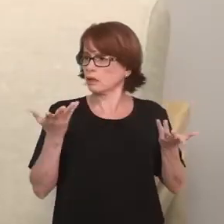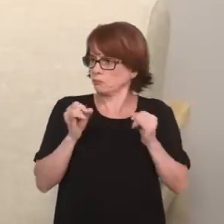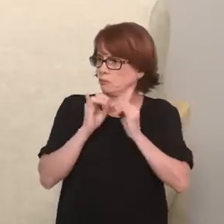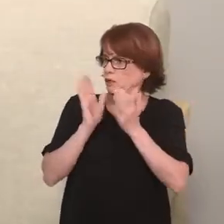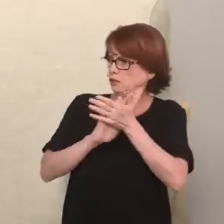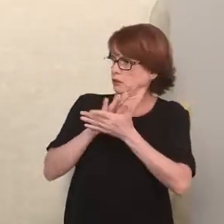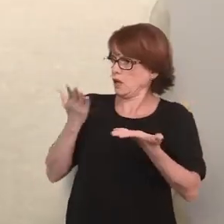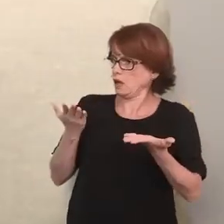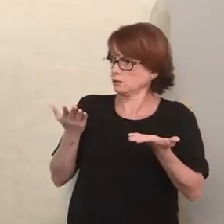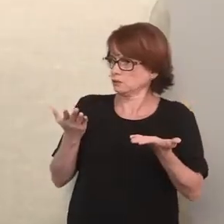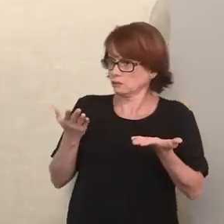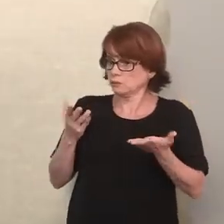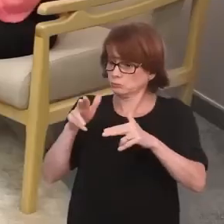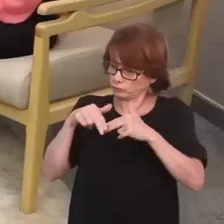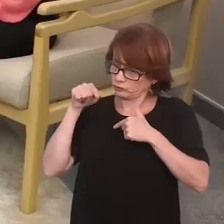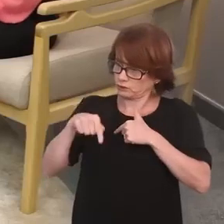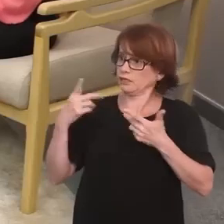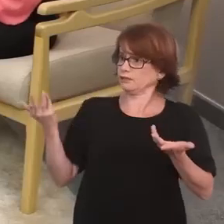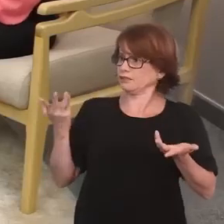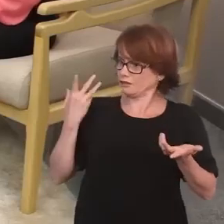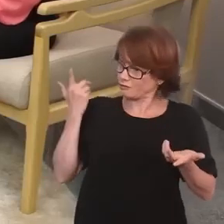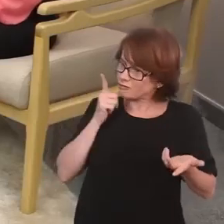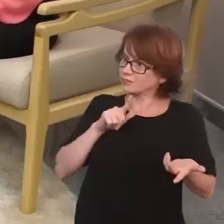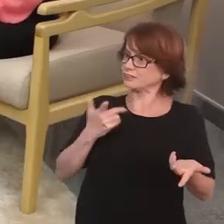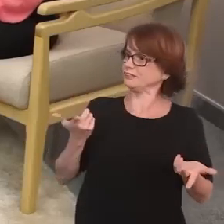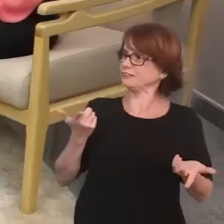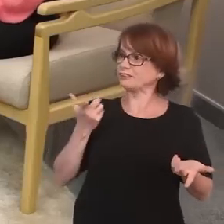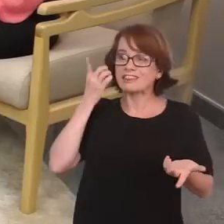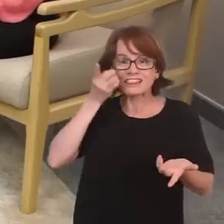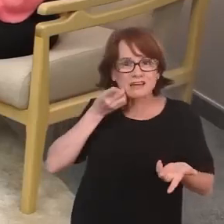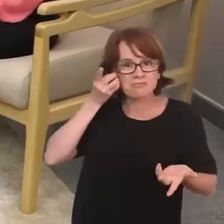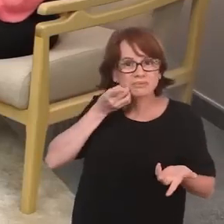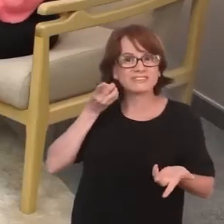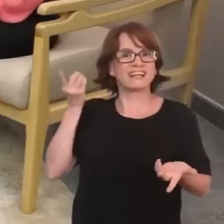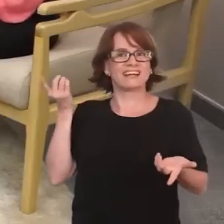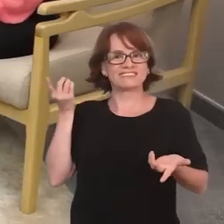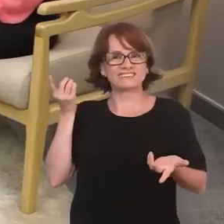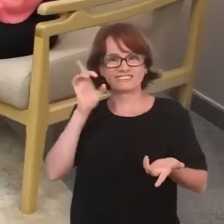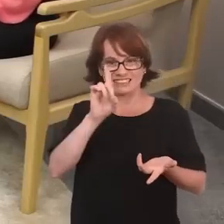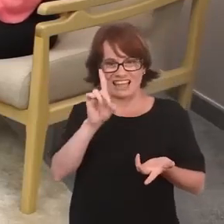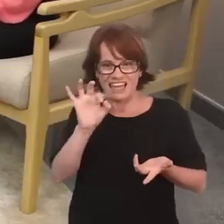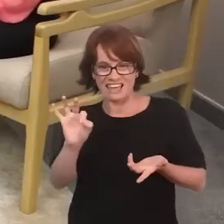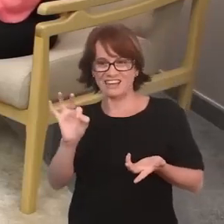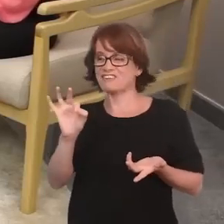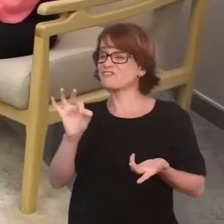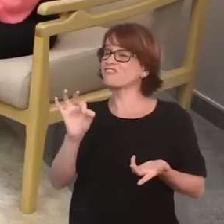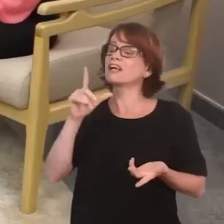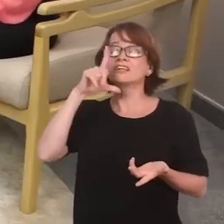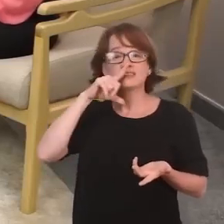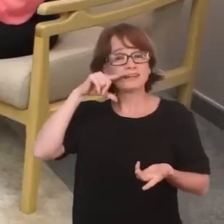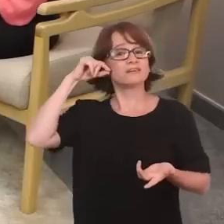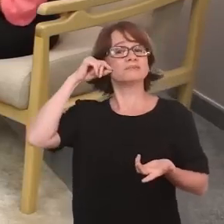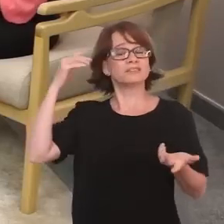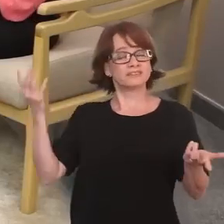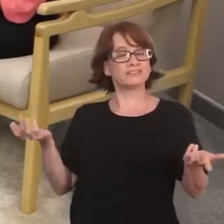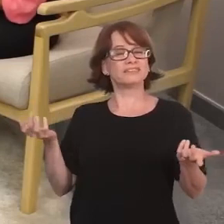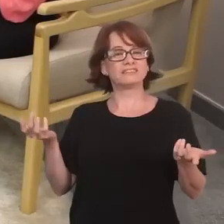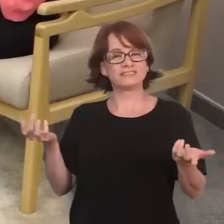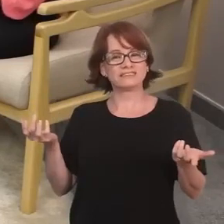né? Deputado Thiago Manzoni, né? Então é muito bacana, foi um insight que você teve, né?